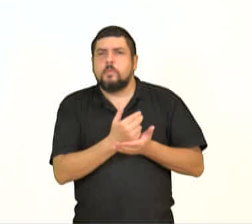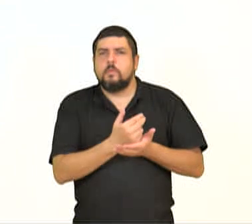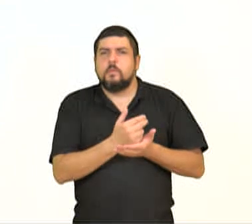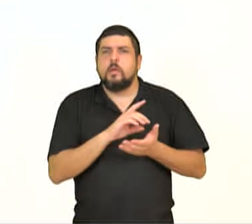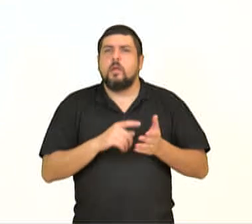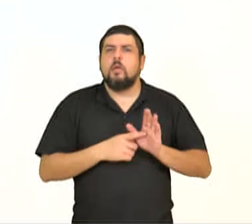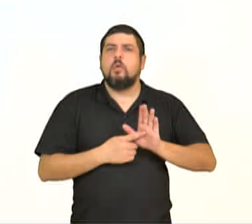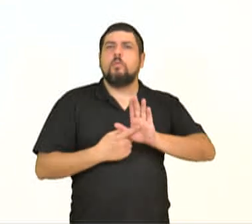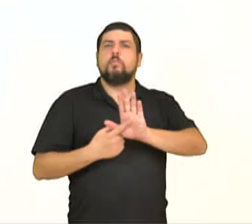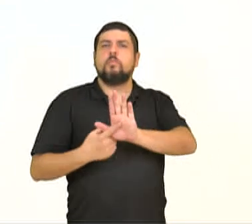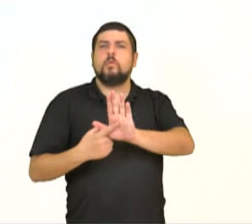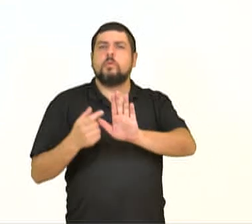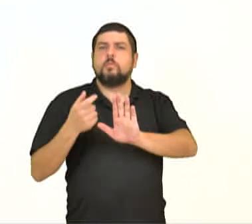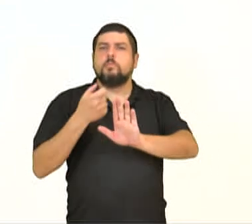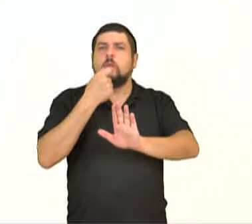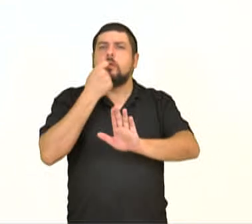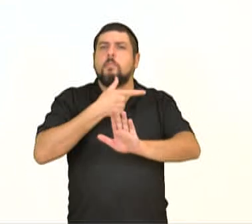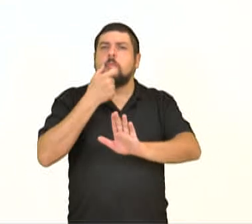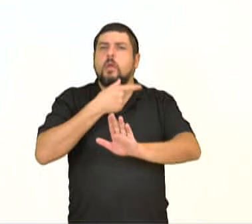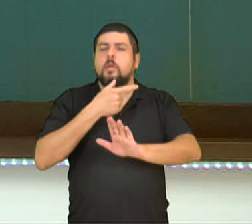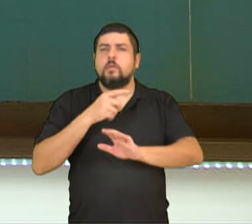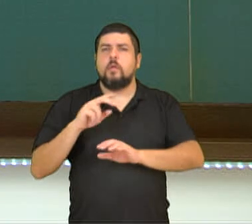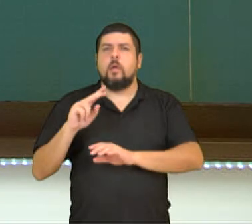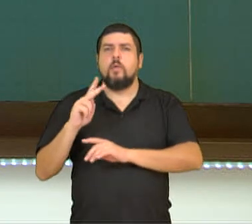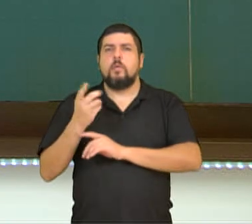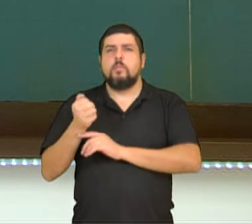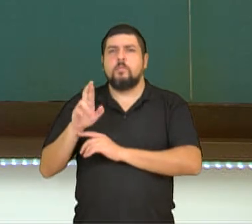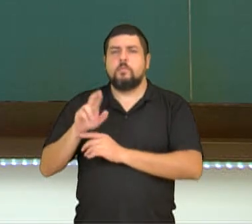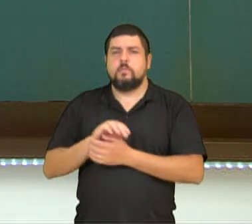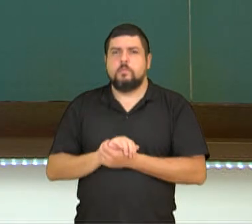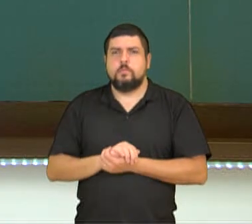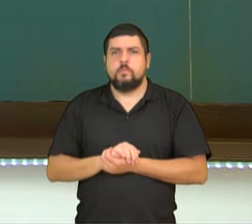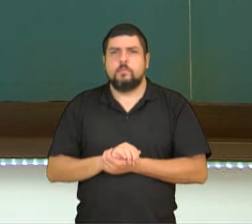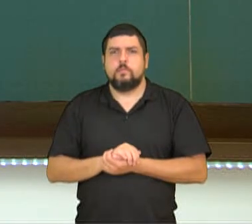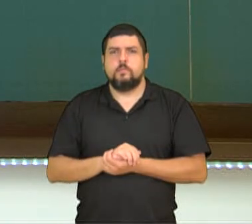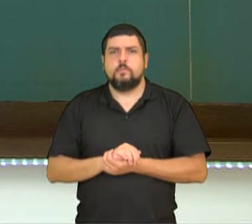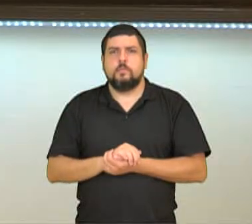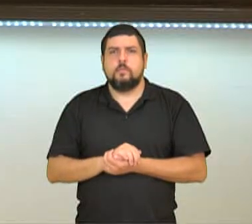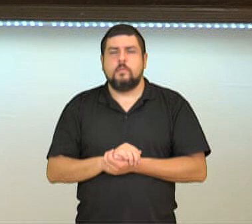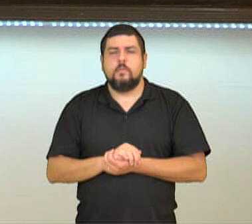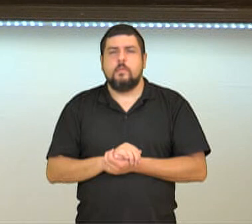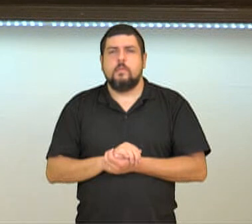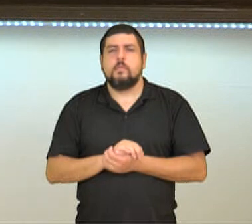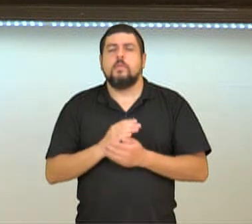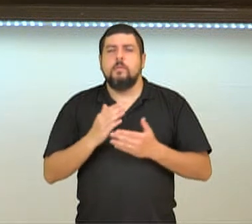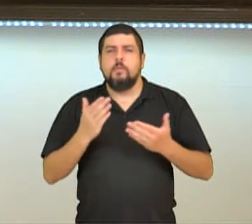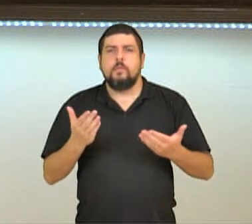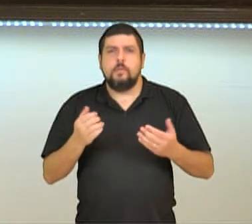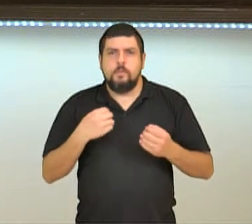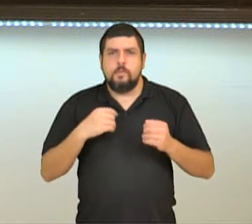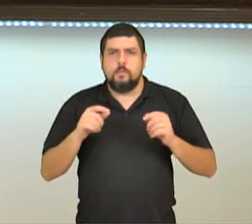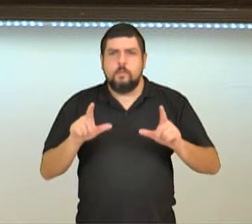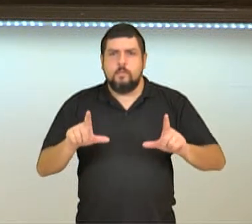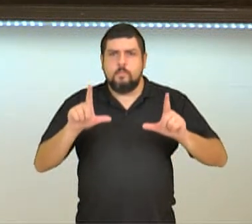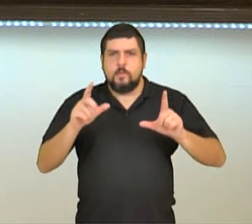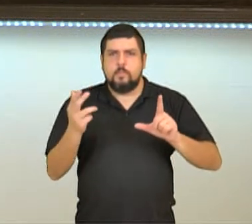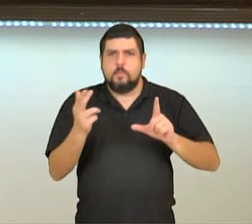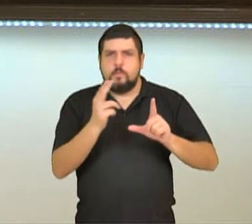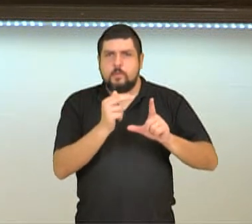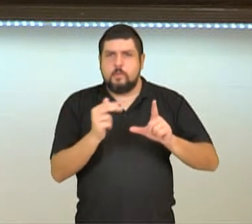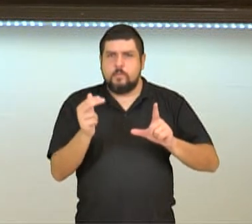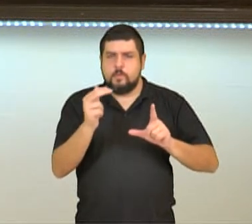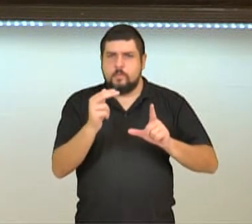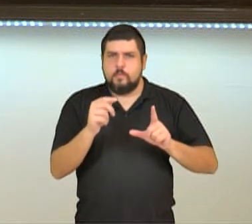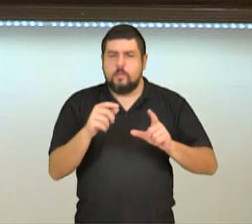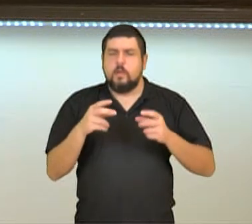o chargista. Né? Então, retomando a nossa charge que estamos trabalhando, percebam que as